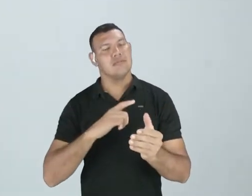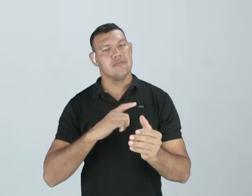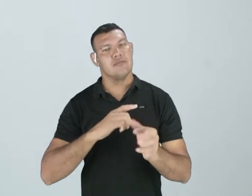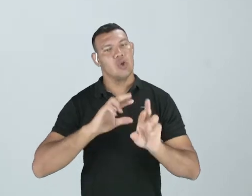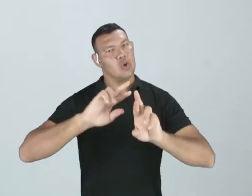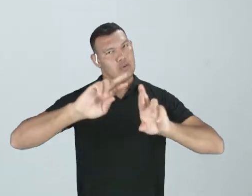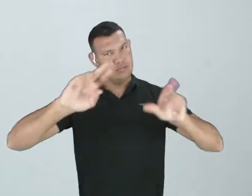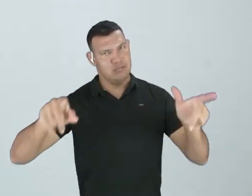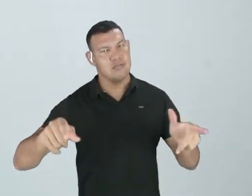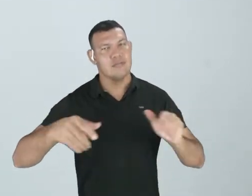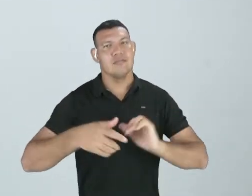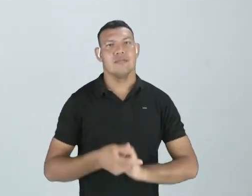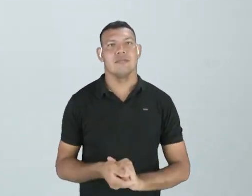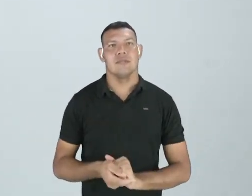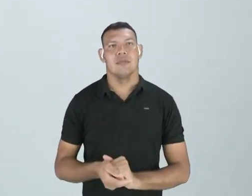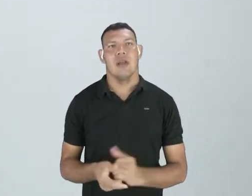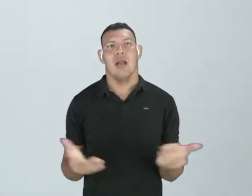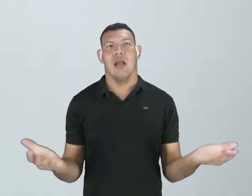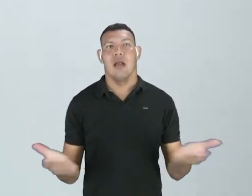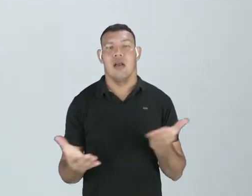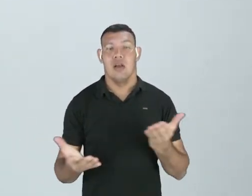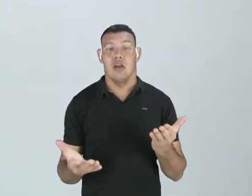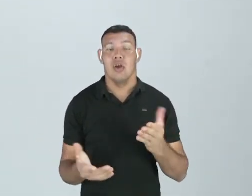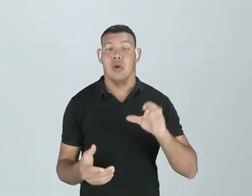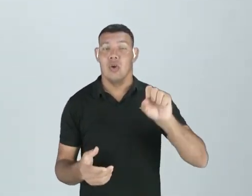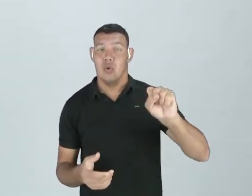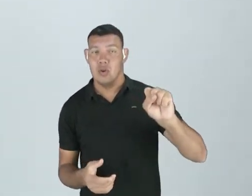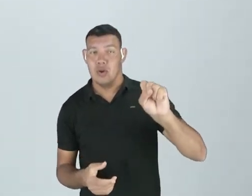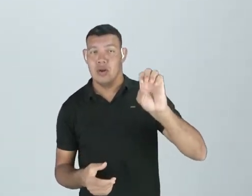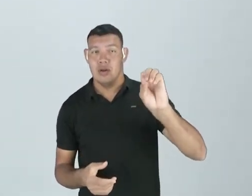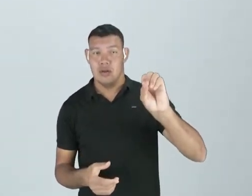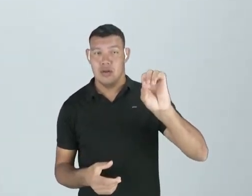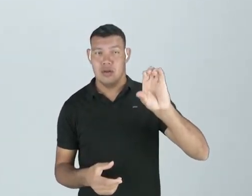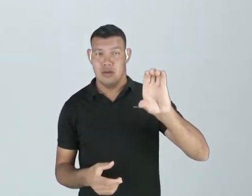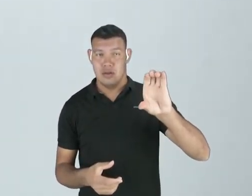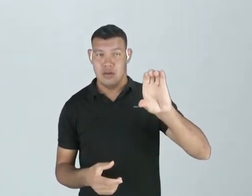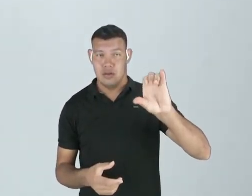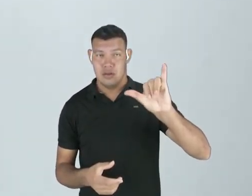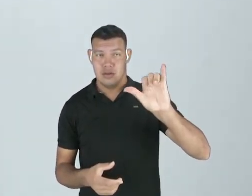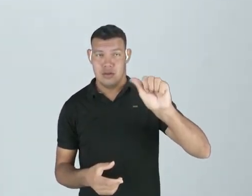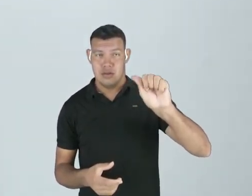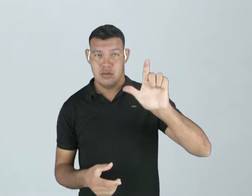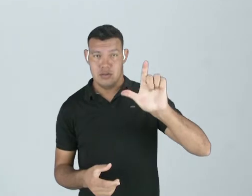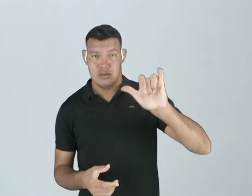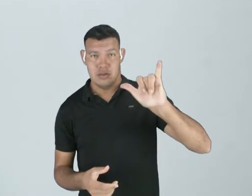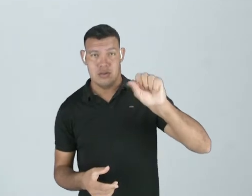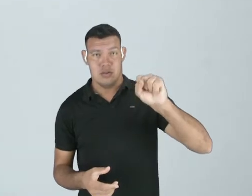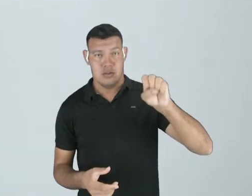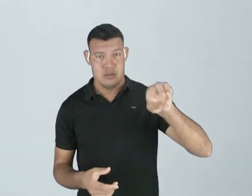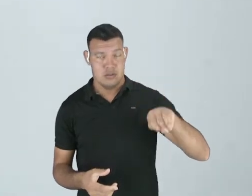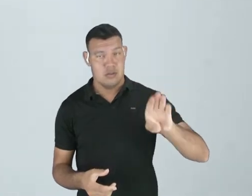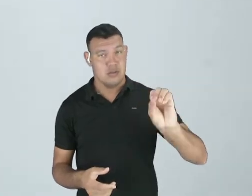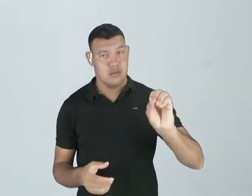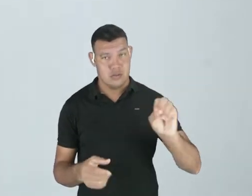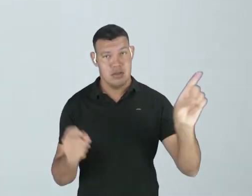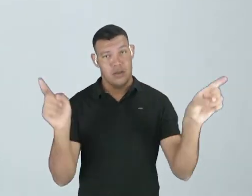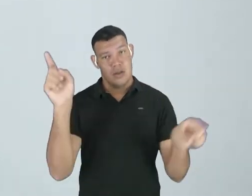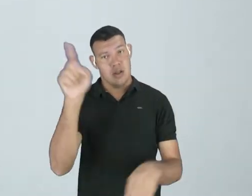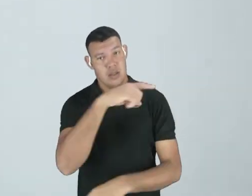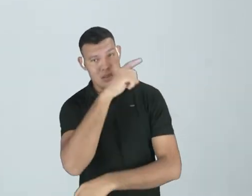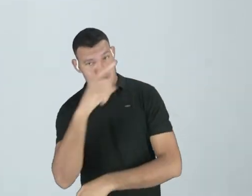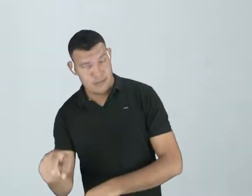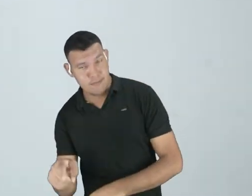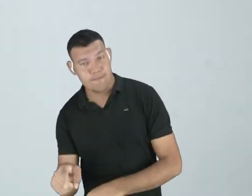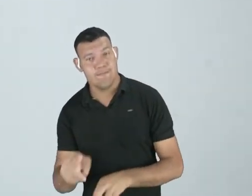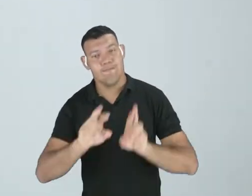aí o socialismo ele vem justamente para tentar diminuir ou eliminar toda essa distinção de classes